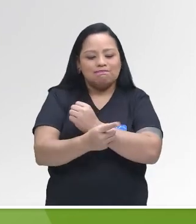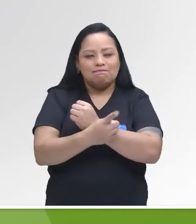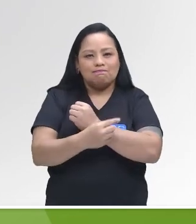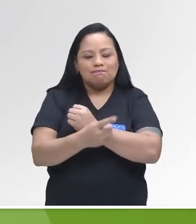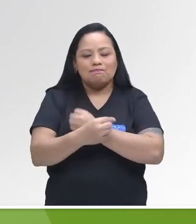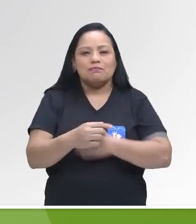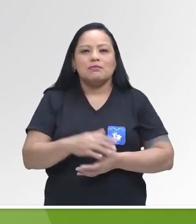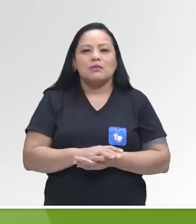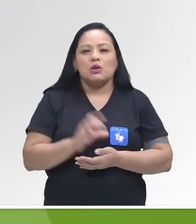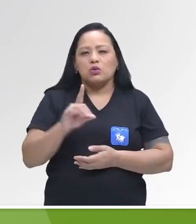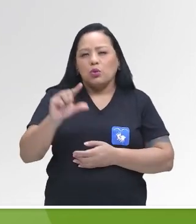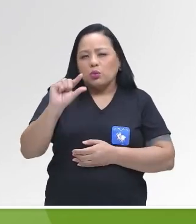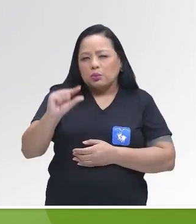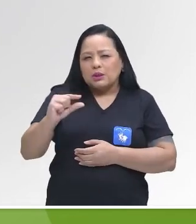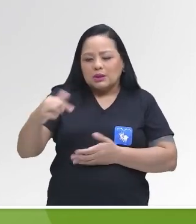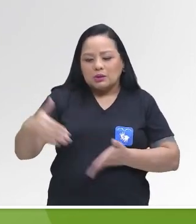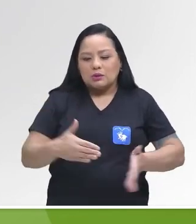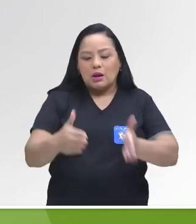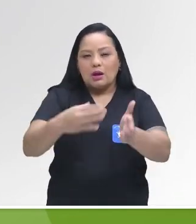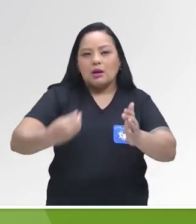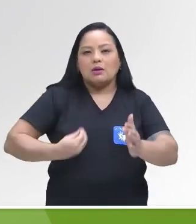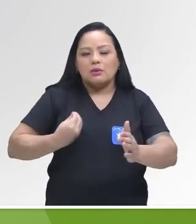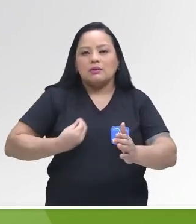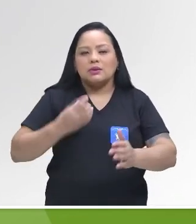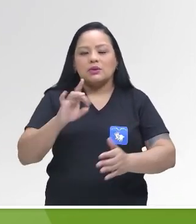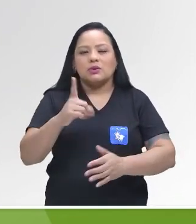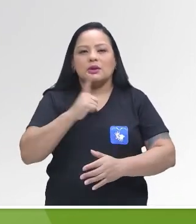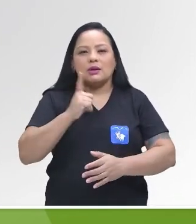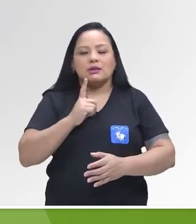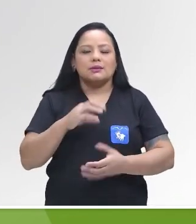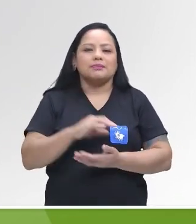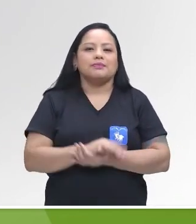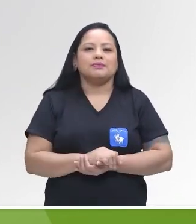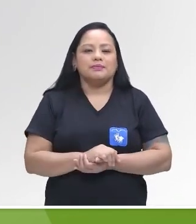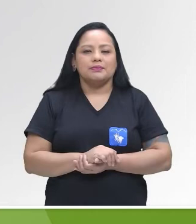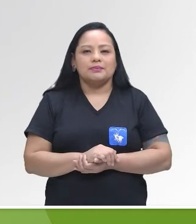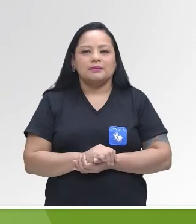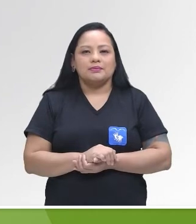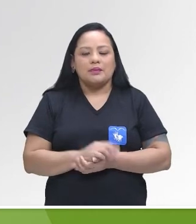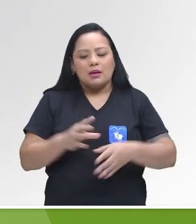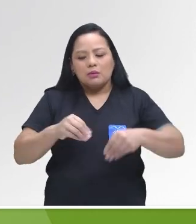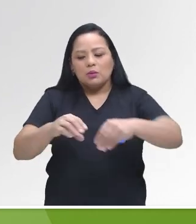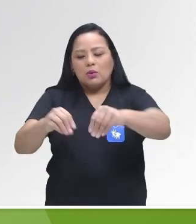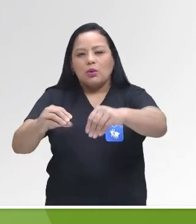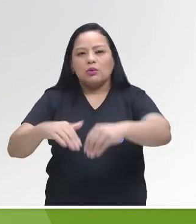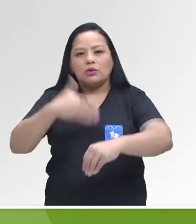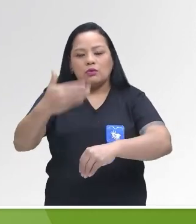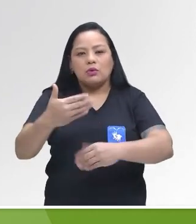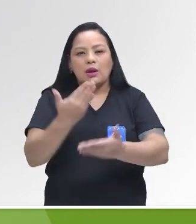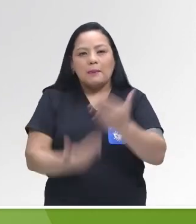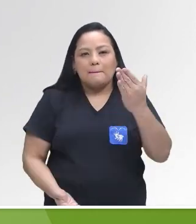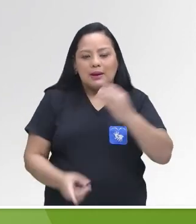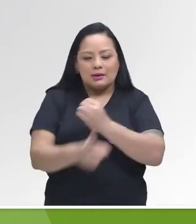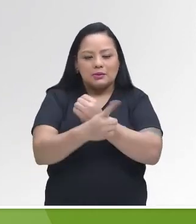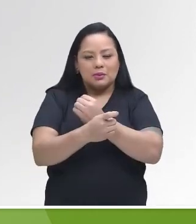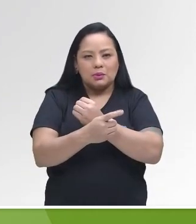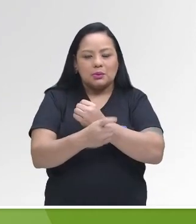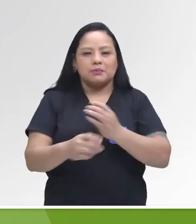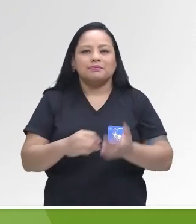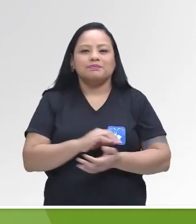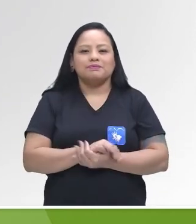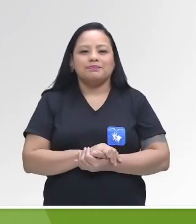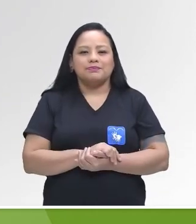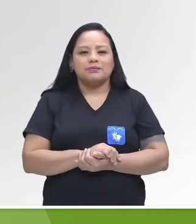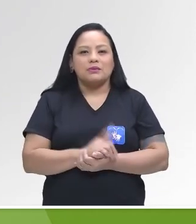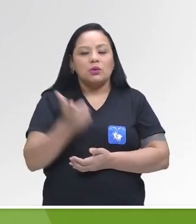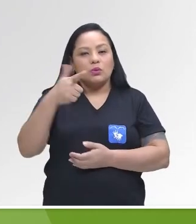na fase larval, na fase aquática deles, e aí quando eles foram para o ambiente terrestre, eles perderam ela totalmente.